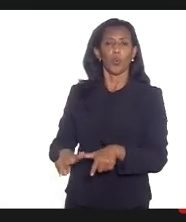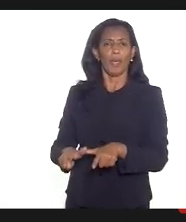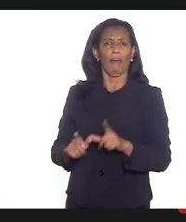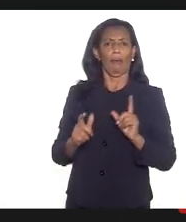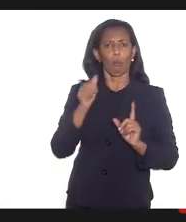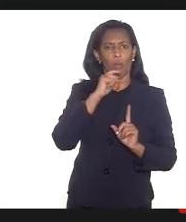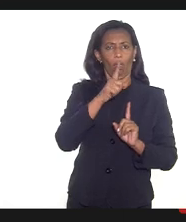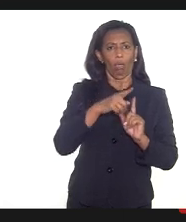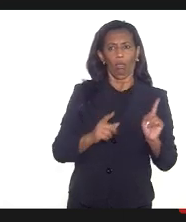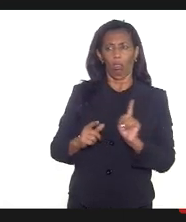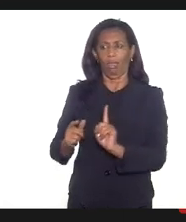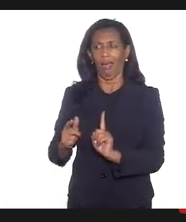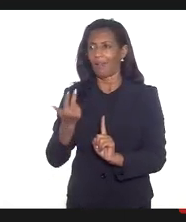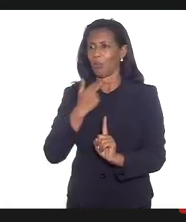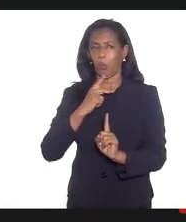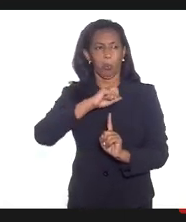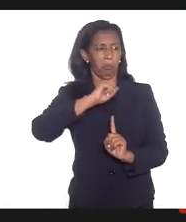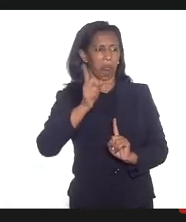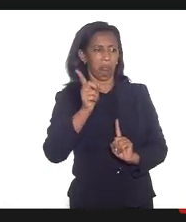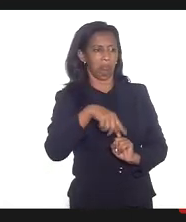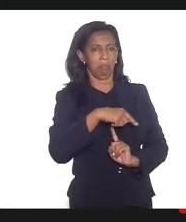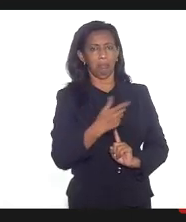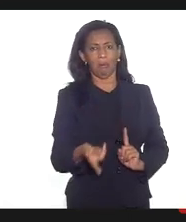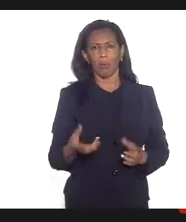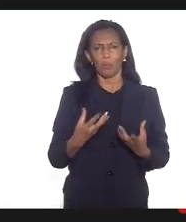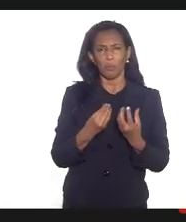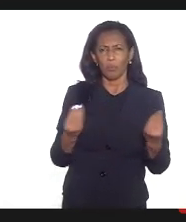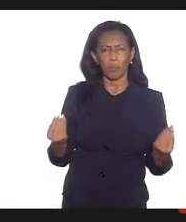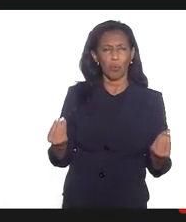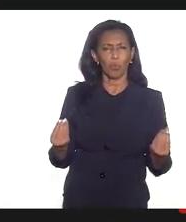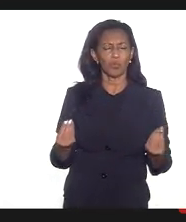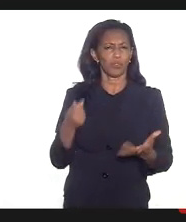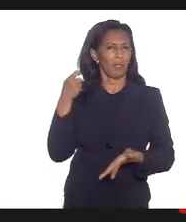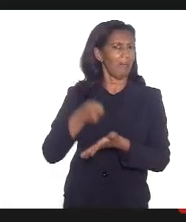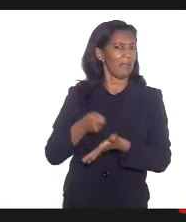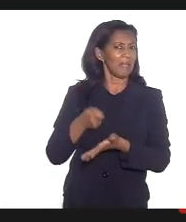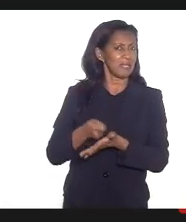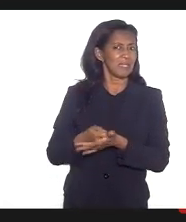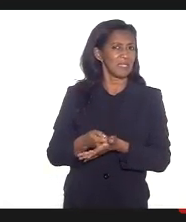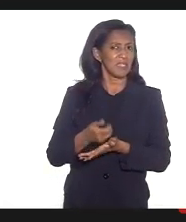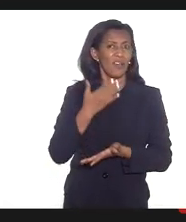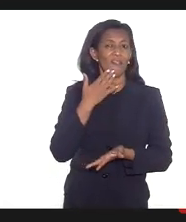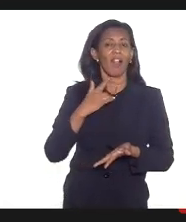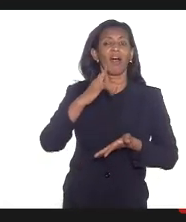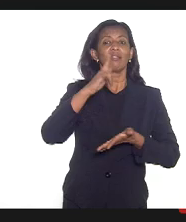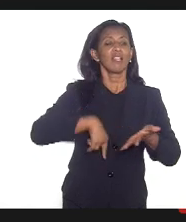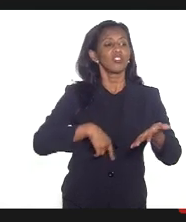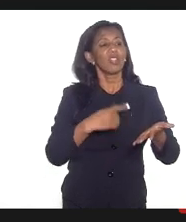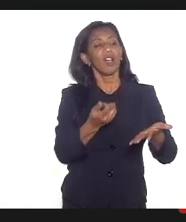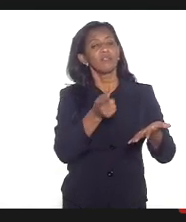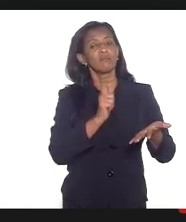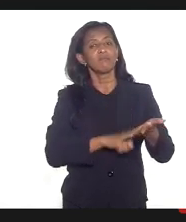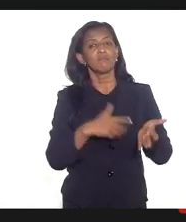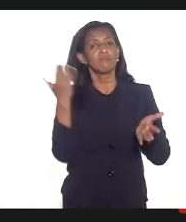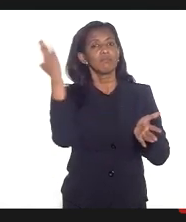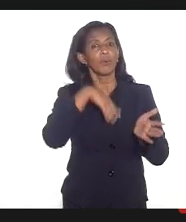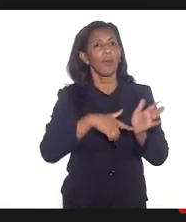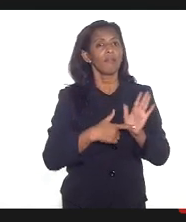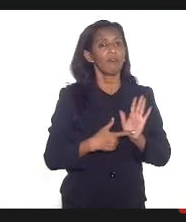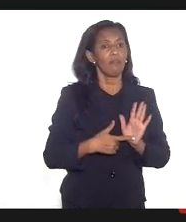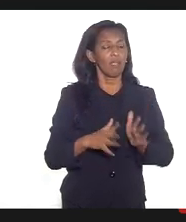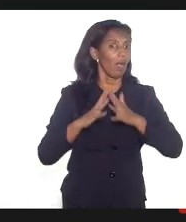aplicar vacina é muitos locais é exige o o atestado daí